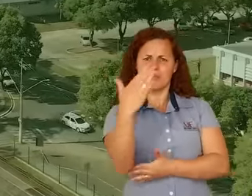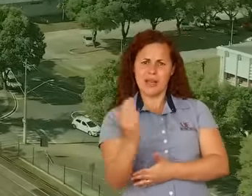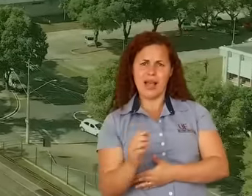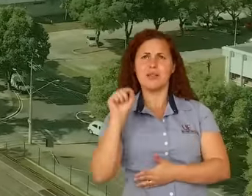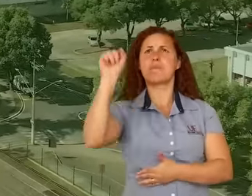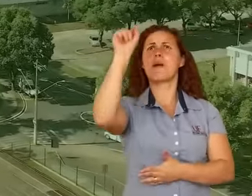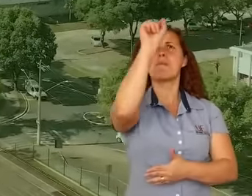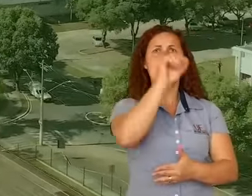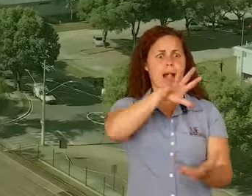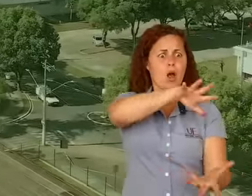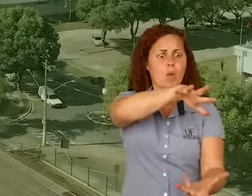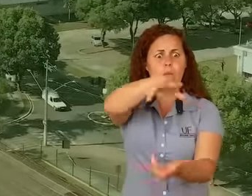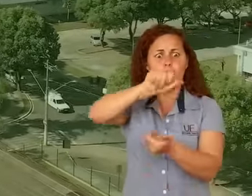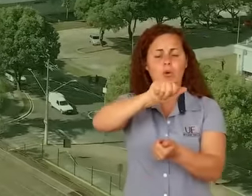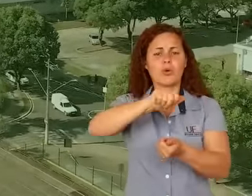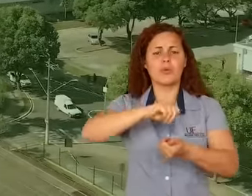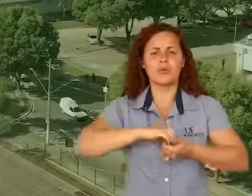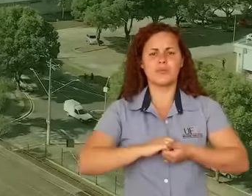do mundo.